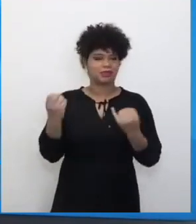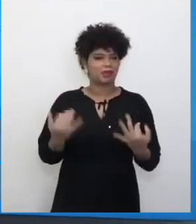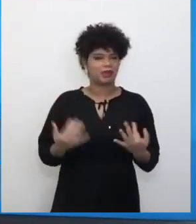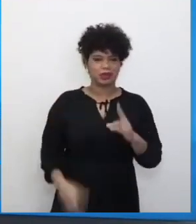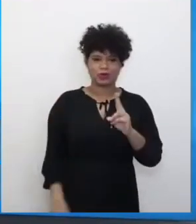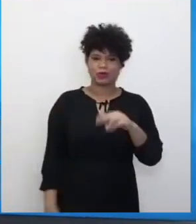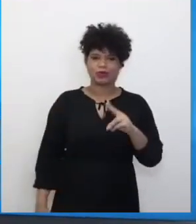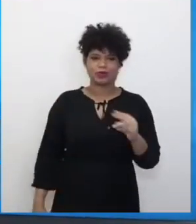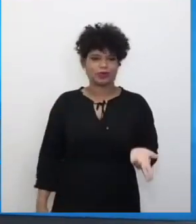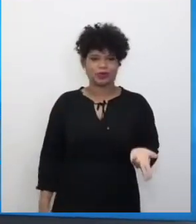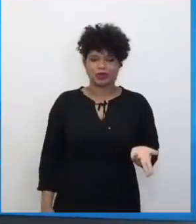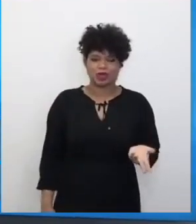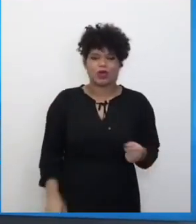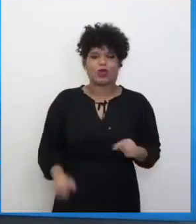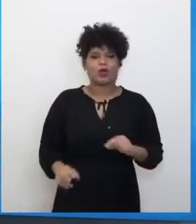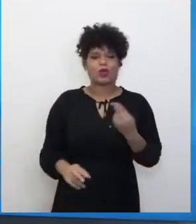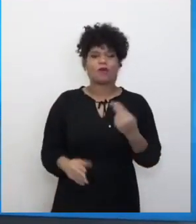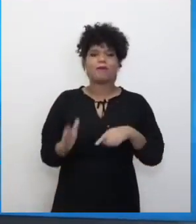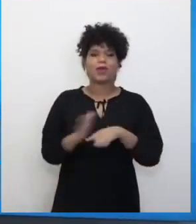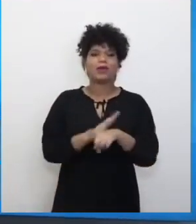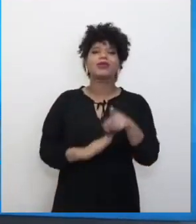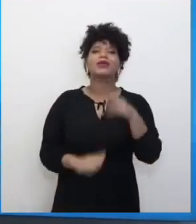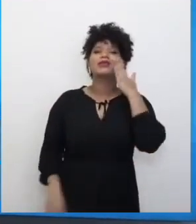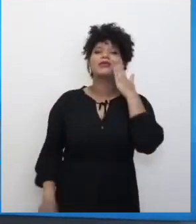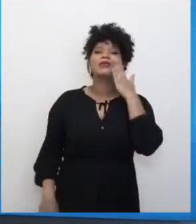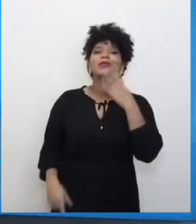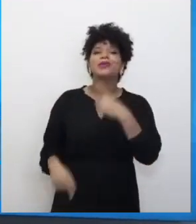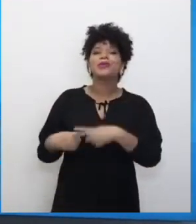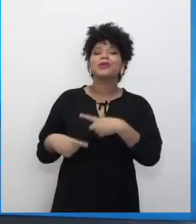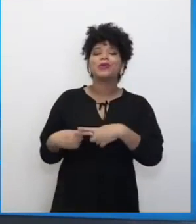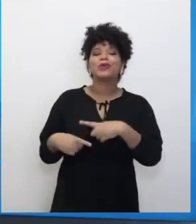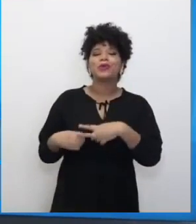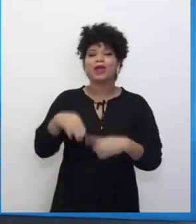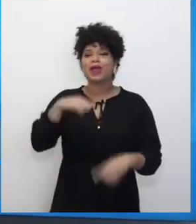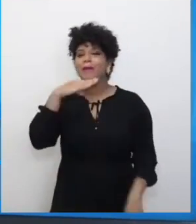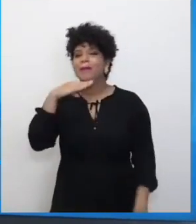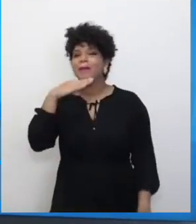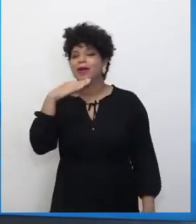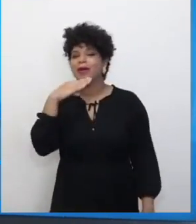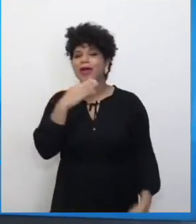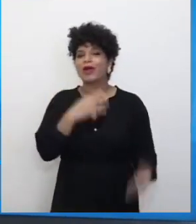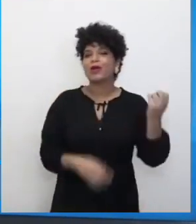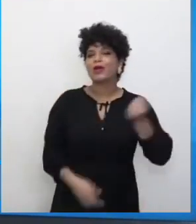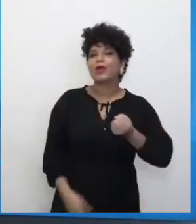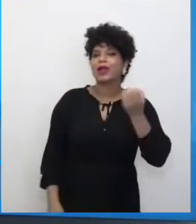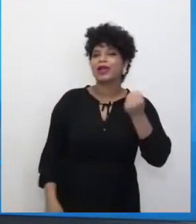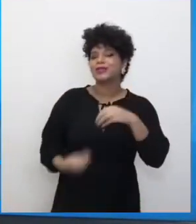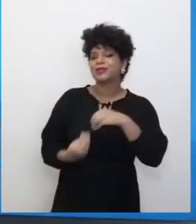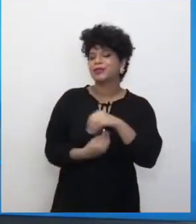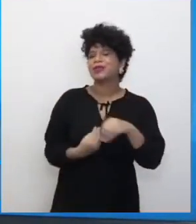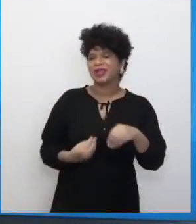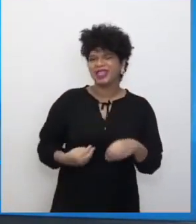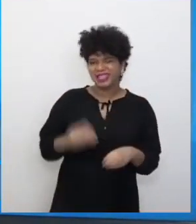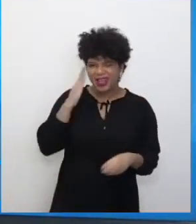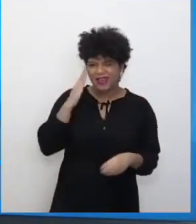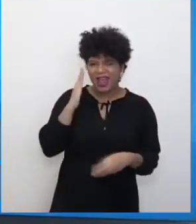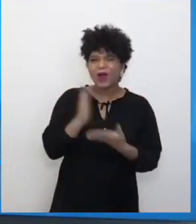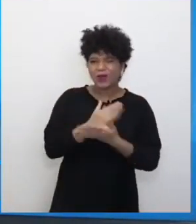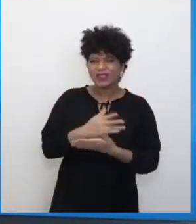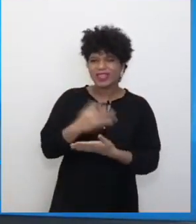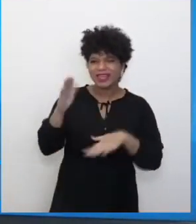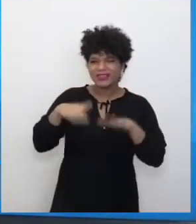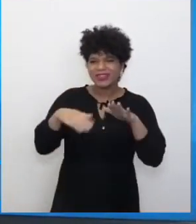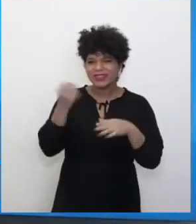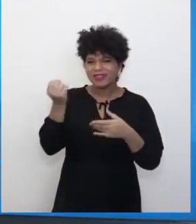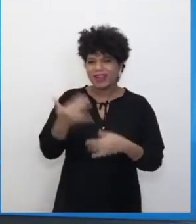foi perguntado, tal, mas não teve essa resposta desse porquê aí para dizer. Então, olha só como é importante a gente ter sempre, procurar